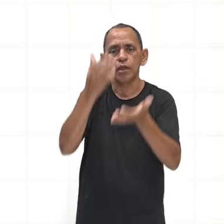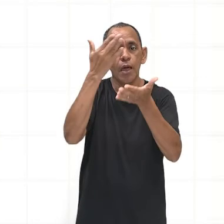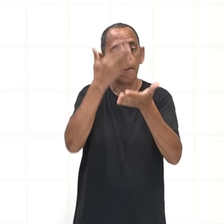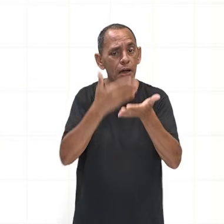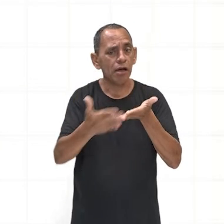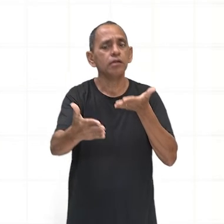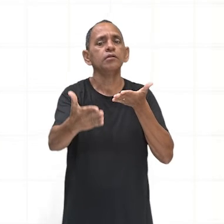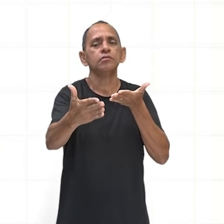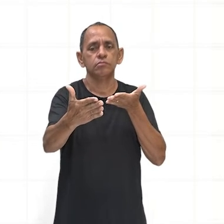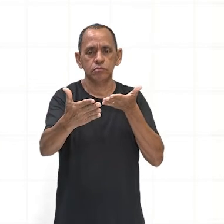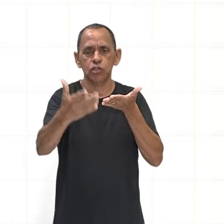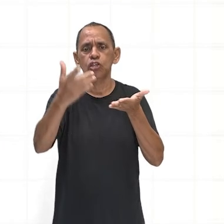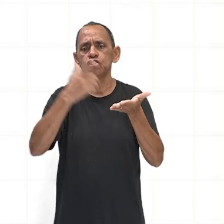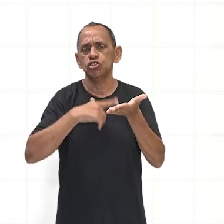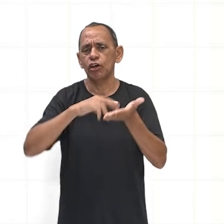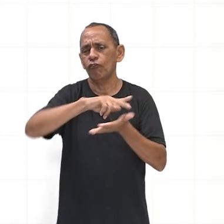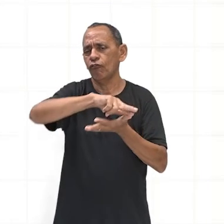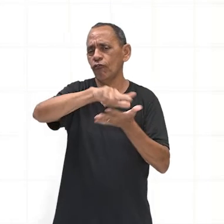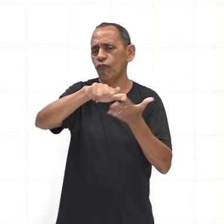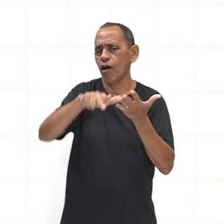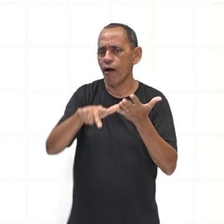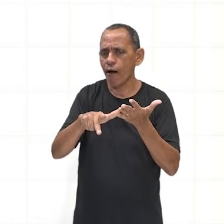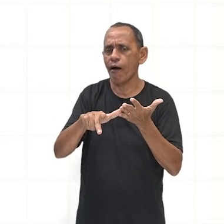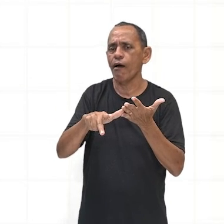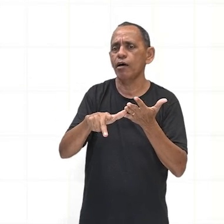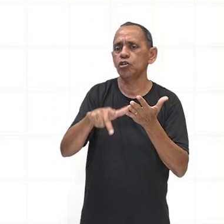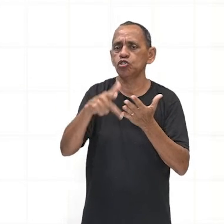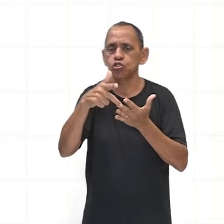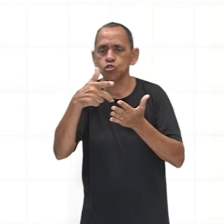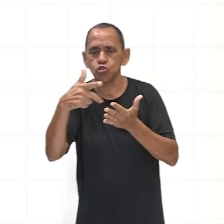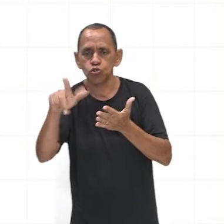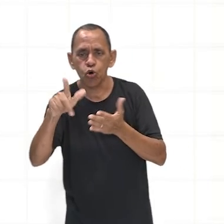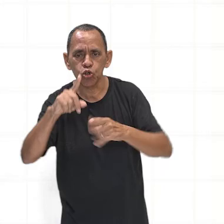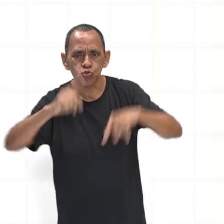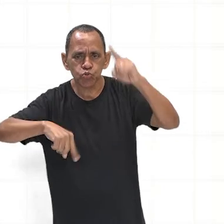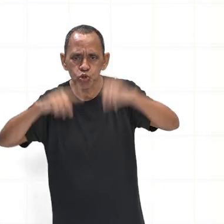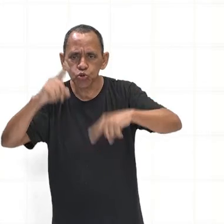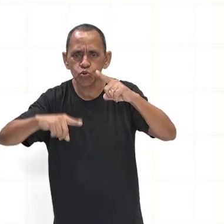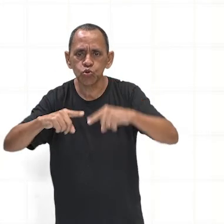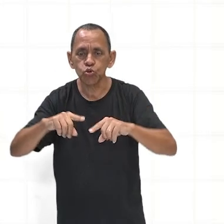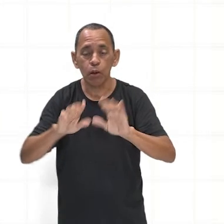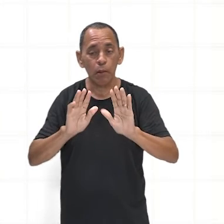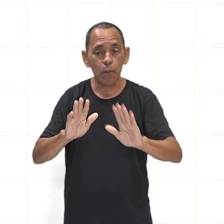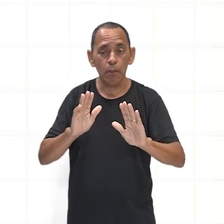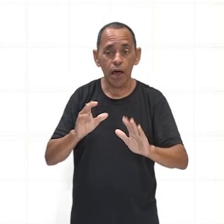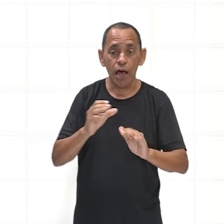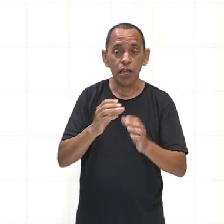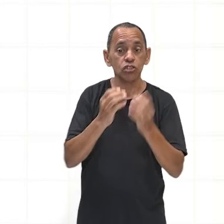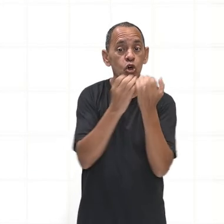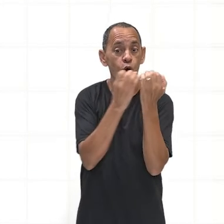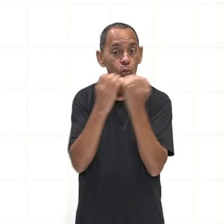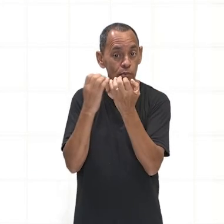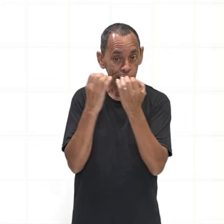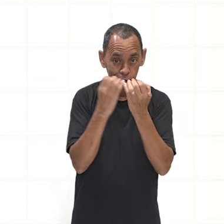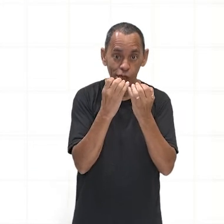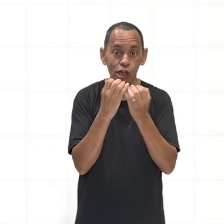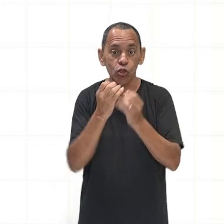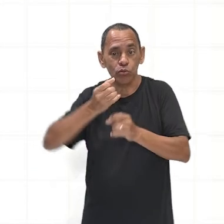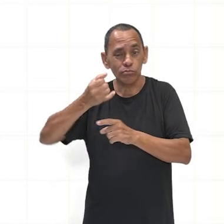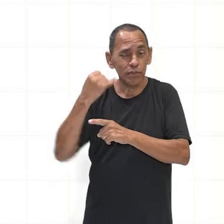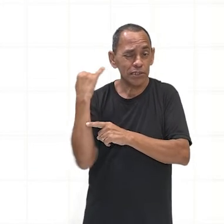itens variados, mas o milho, tá, era o principal item cultivado. A gente vai ver o milho sendo um